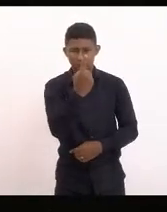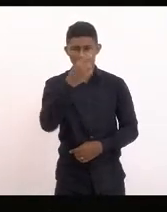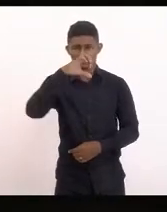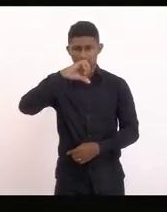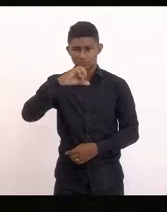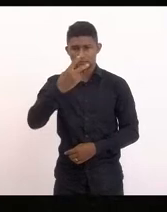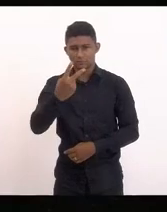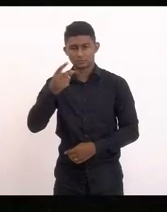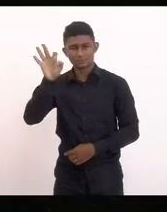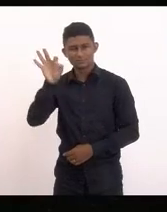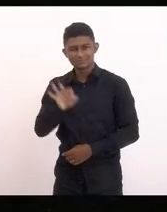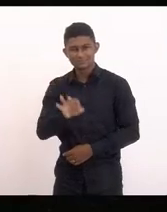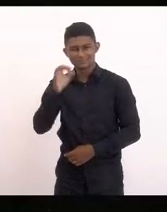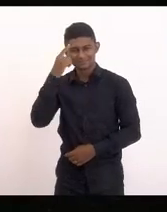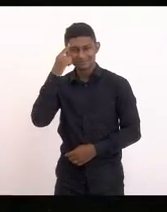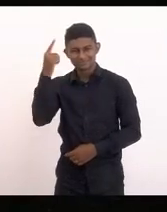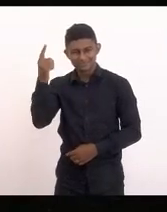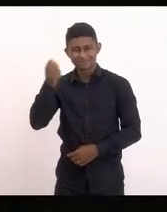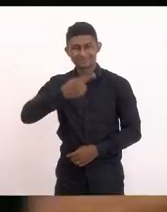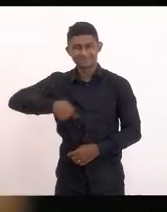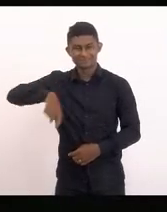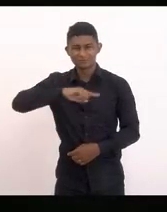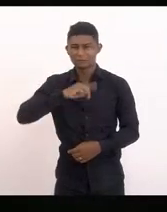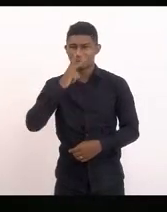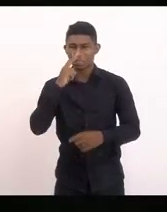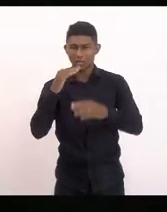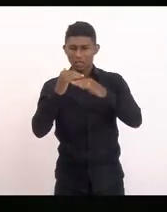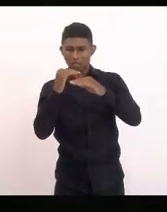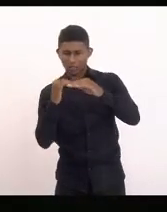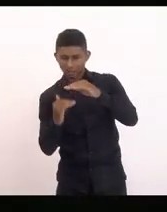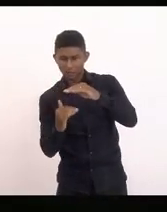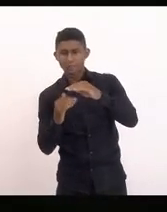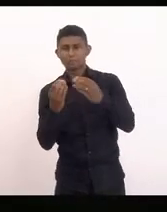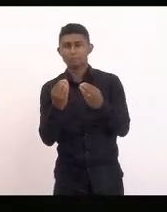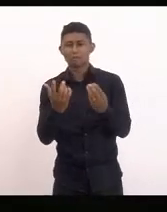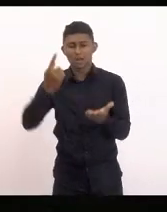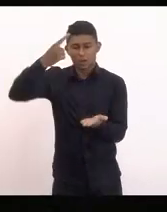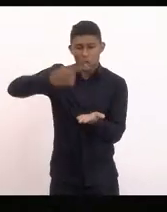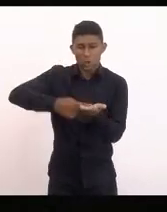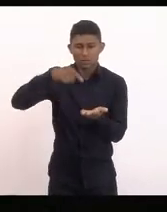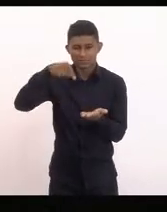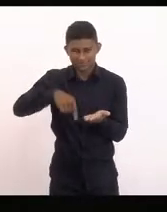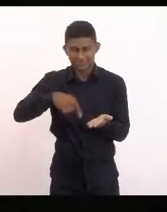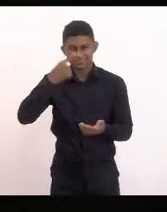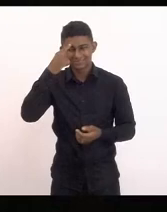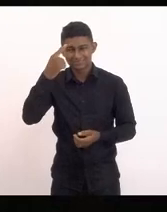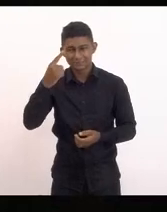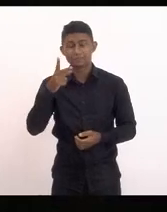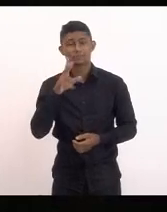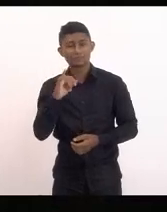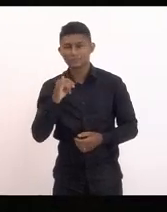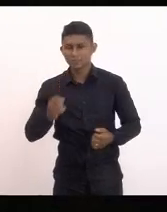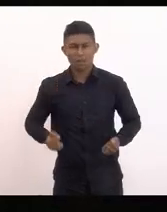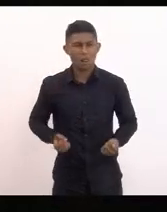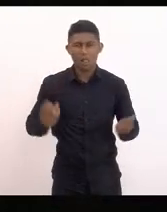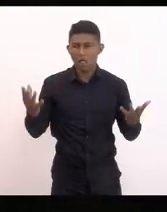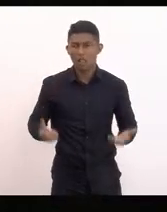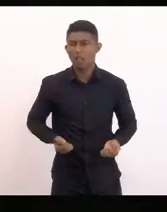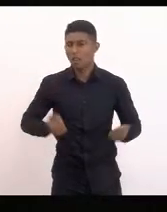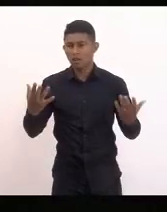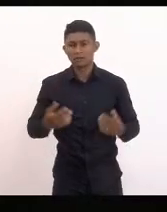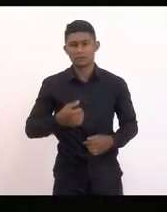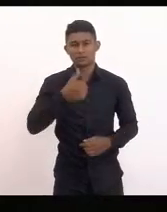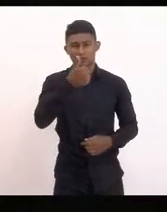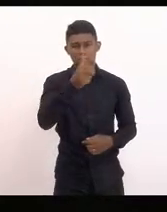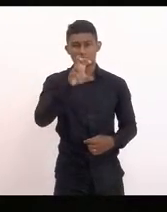192% que nós demos um passo atrás para garantir um acordo em plenário, se a gente não gastasse 153